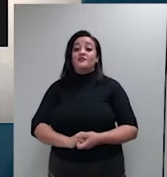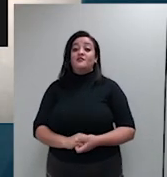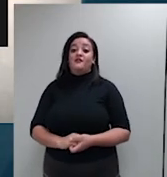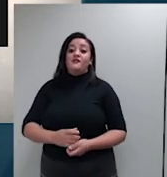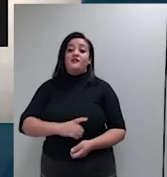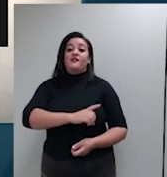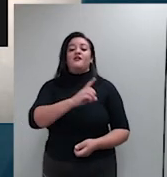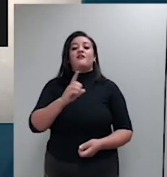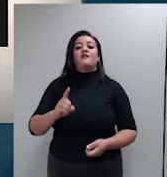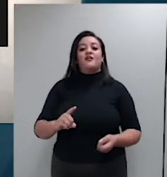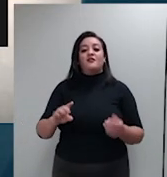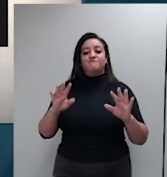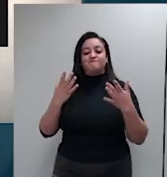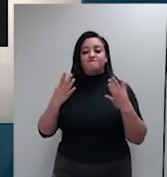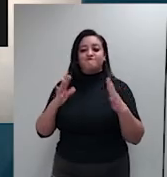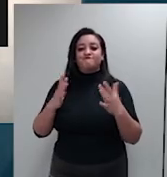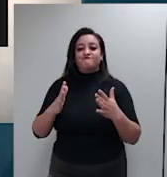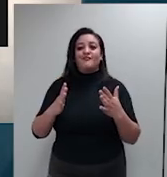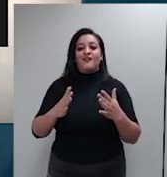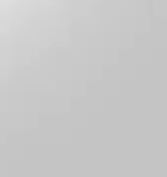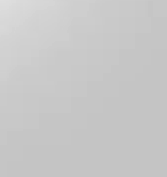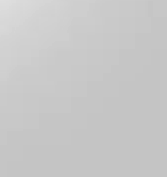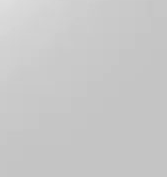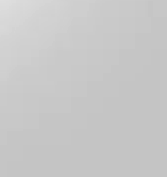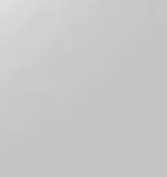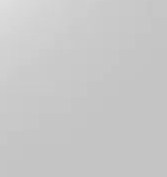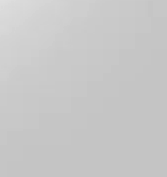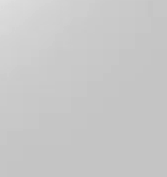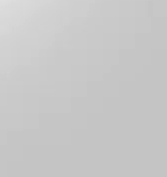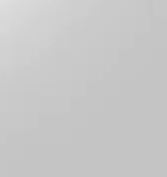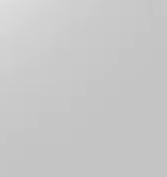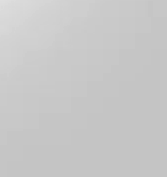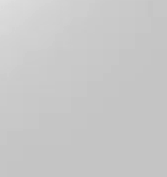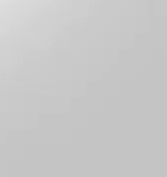corregedoria do Conselho Nacional do ministério público e